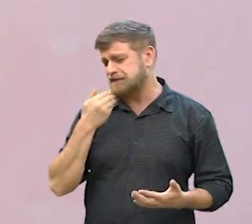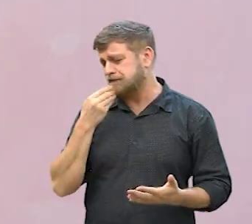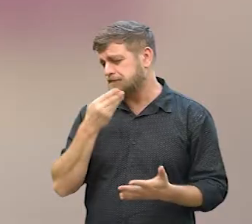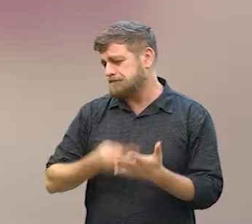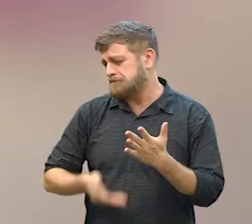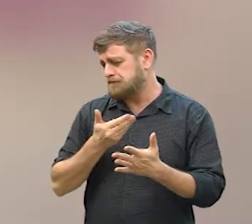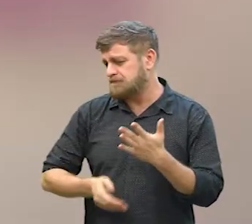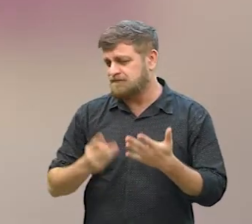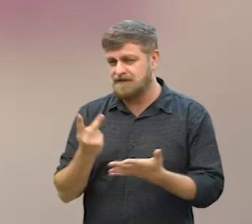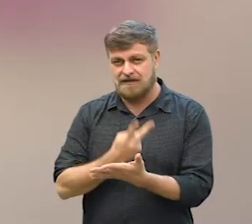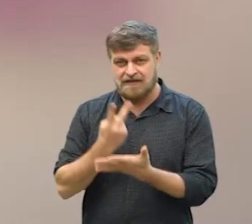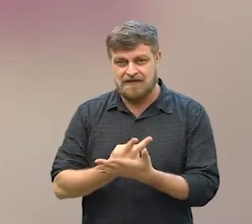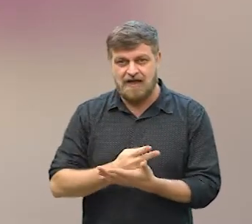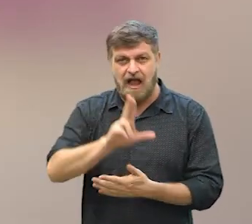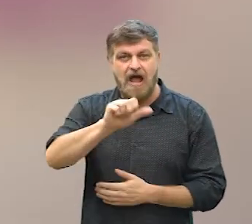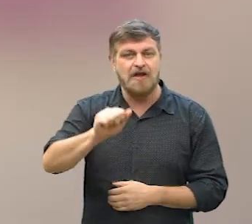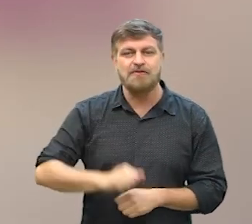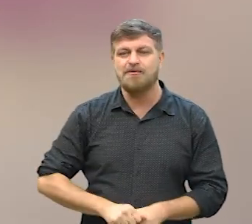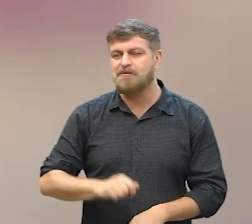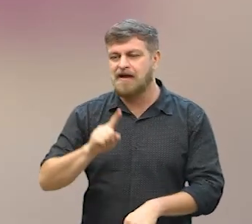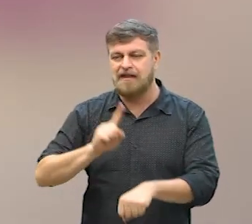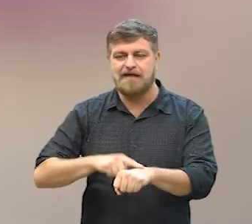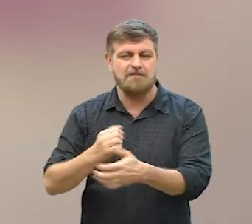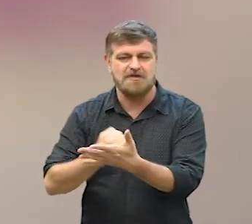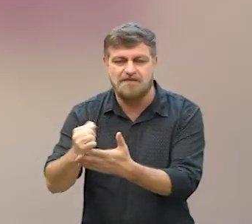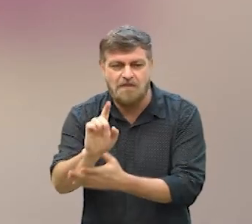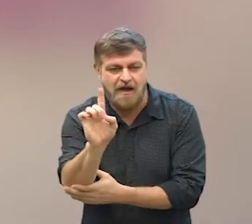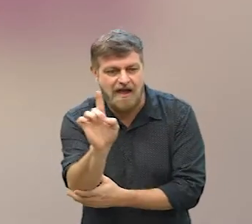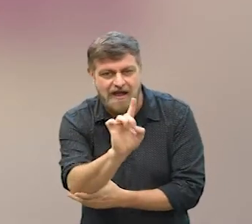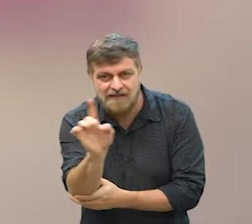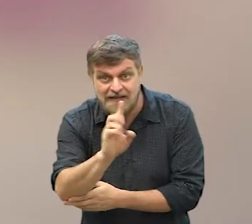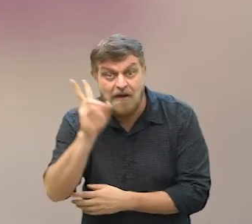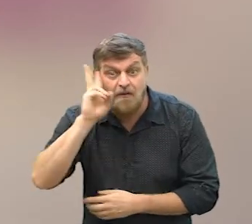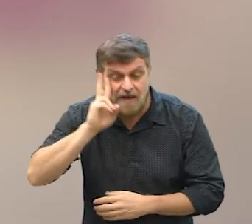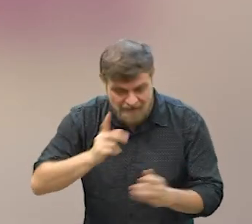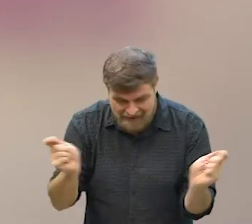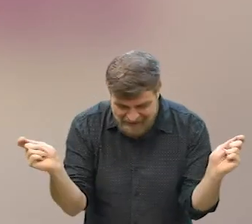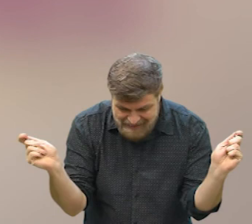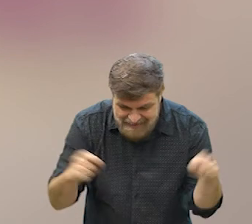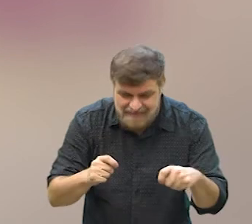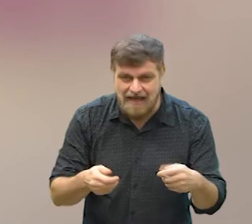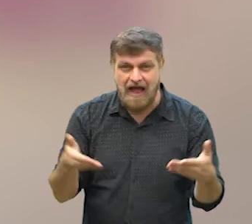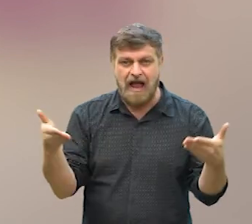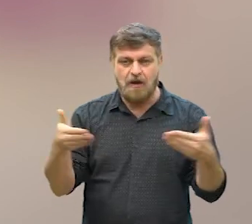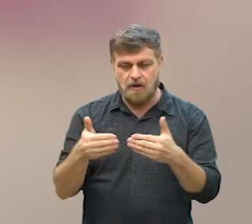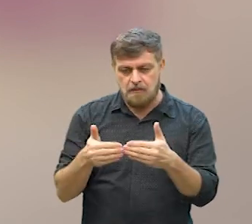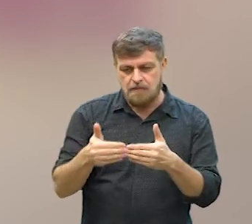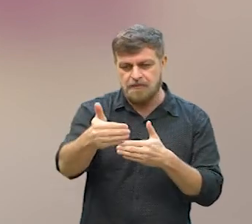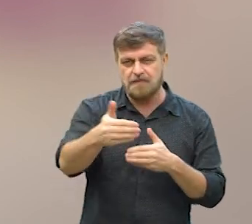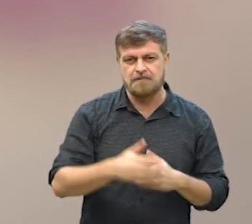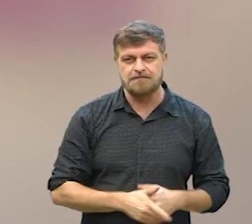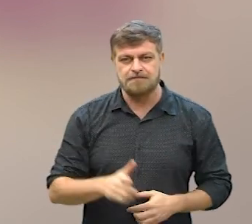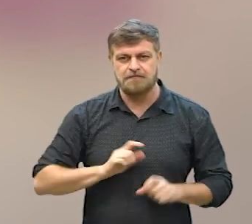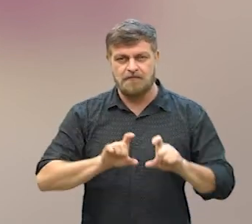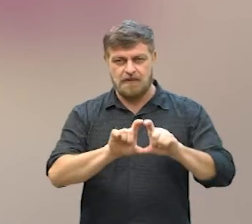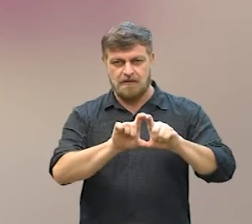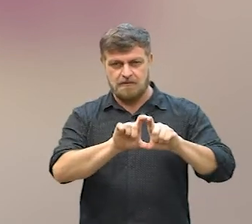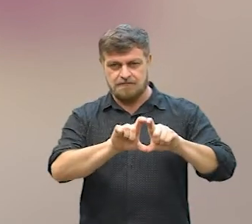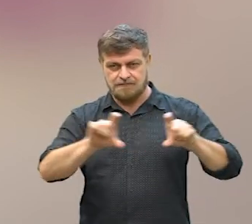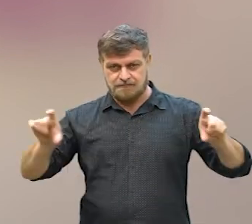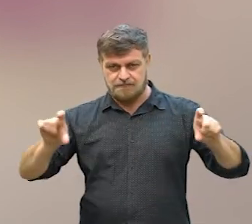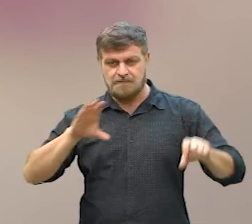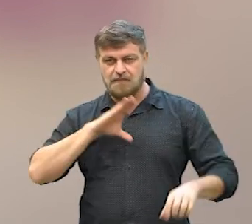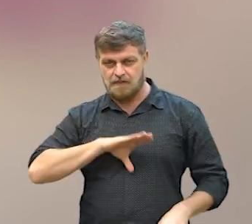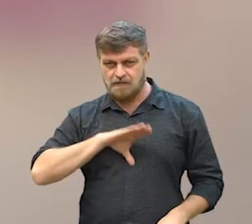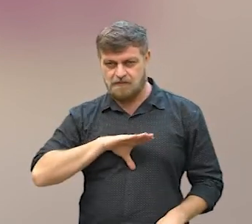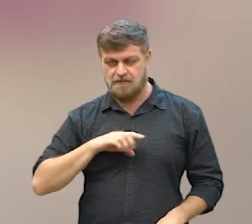errado? Nunca é tarde, lembre-se disso. E outra, uma frase que eu